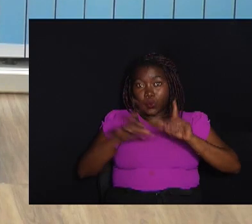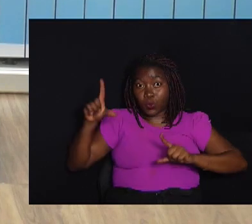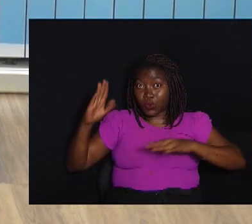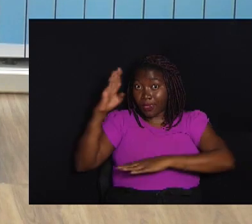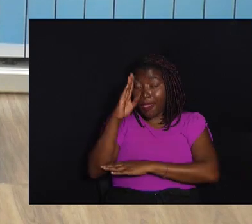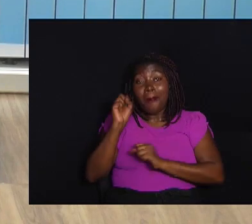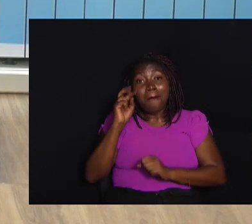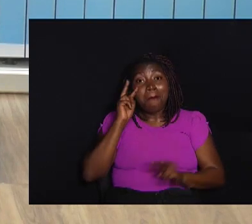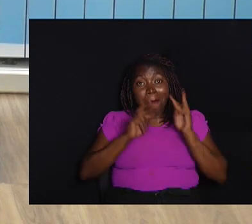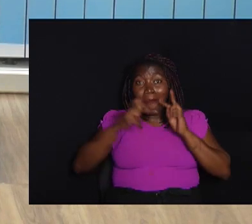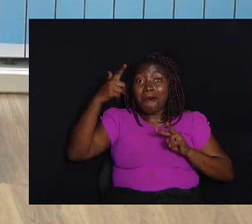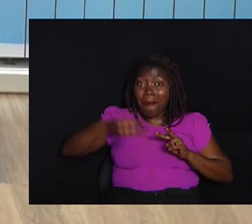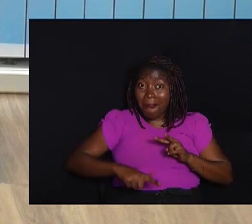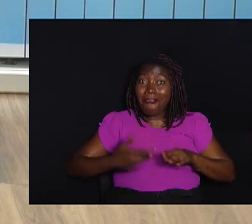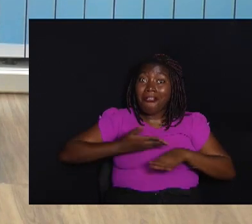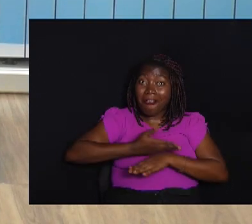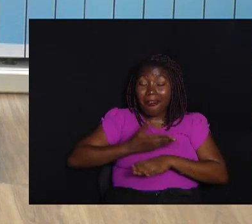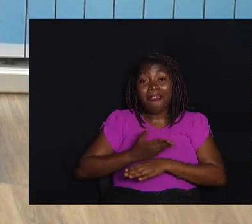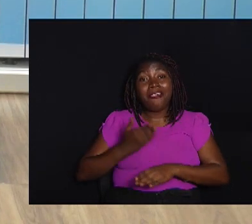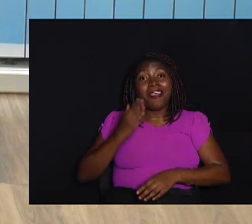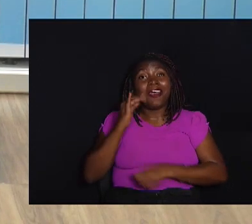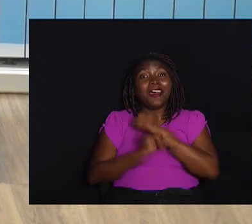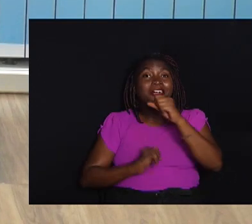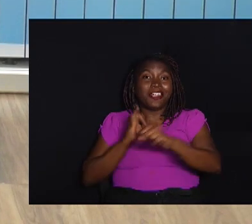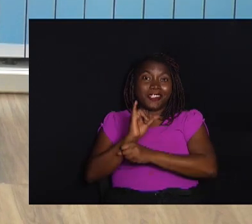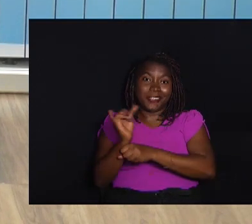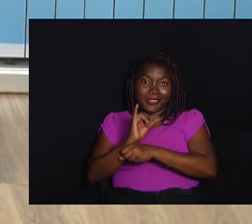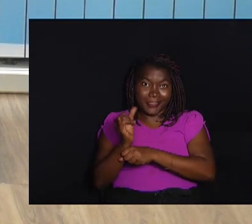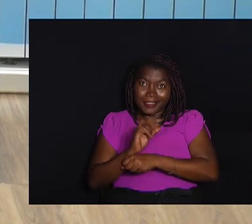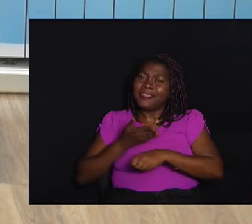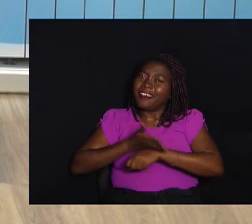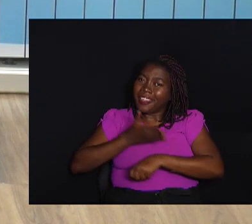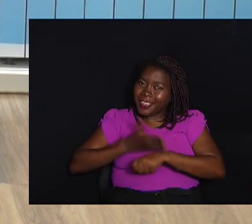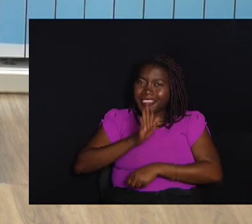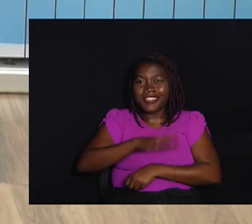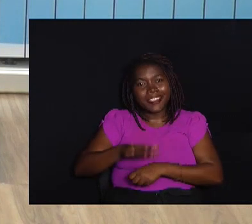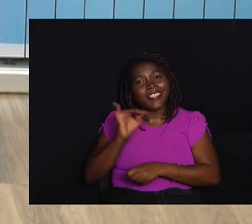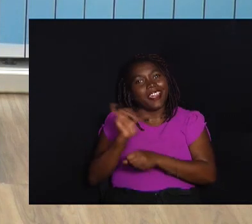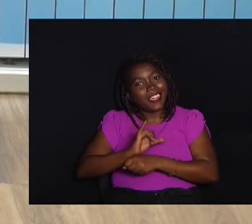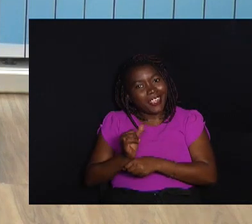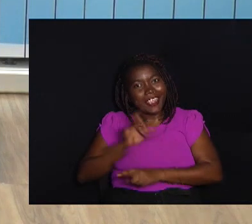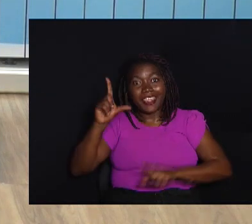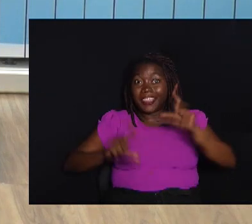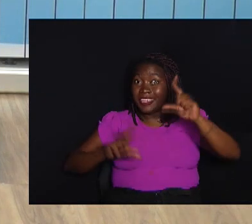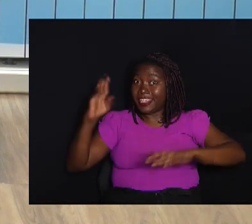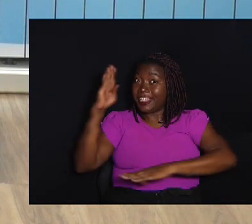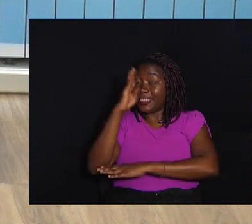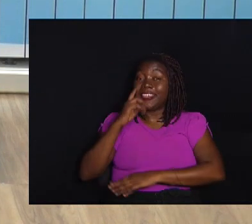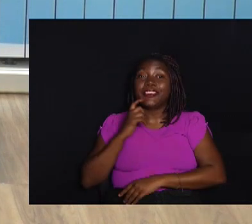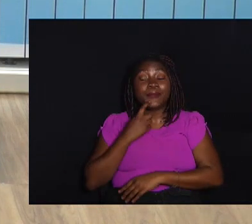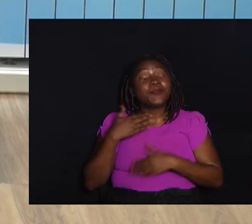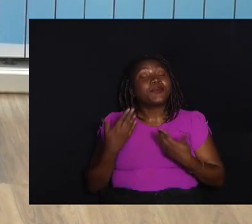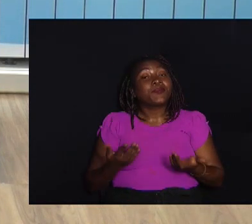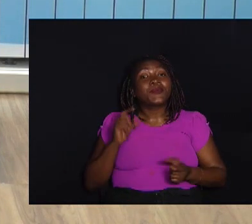rever acessando o nosso canal no YouTube, tá bom? Então, acessa lá o YouTube da TV Câmara Campinas. E é o seguinte,